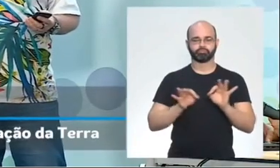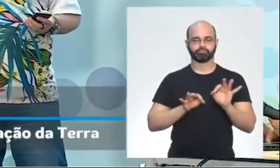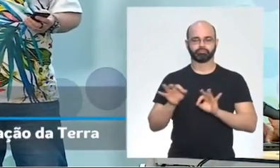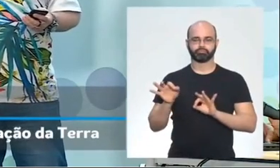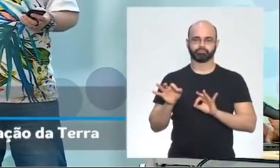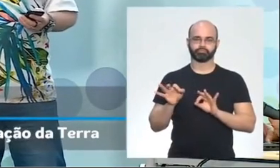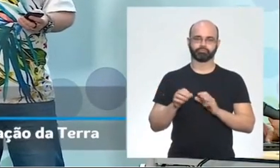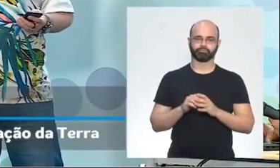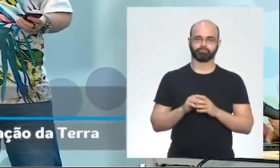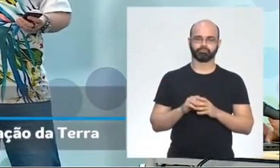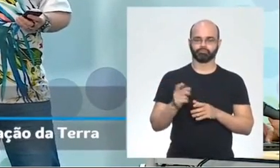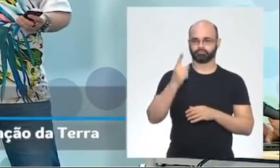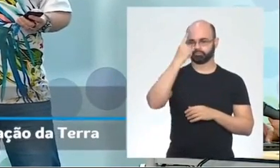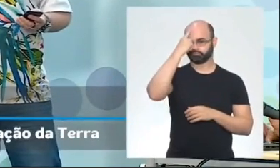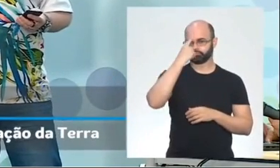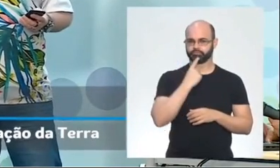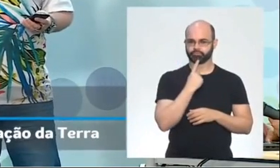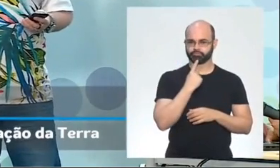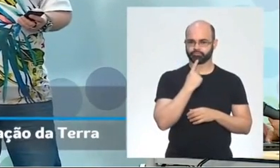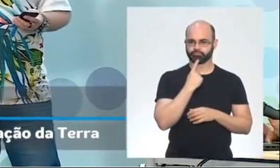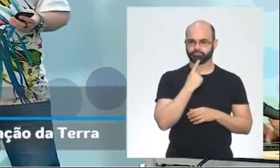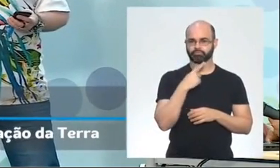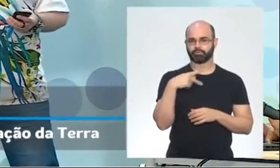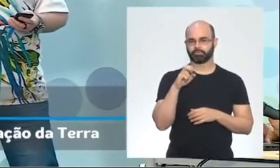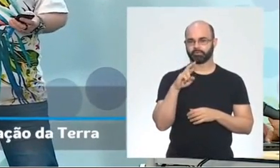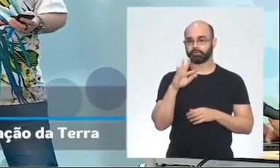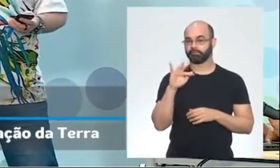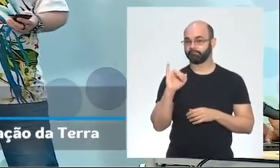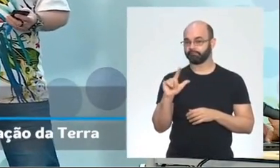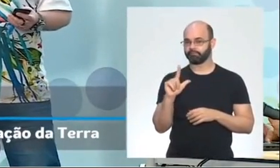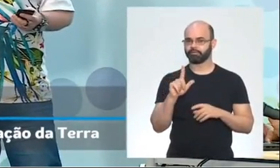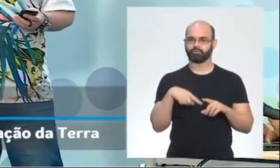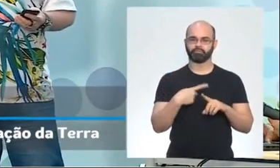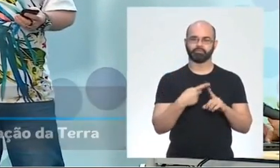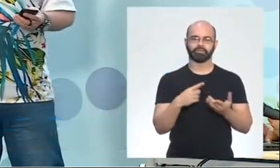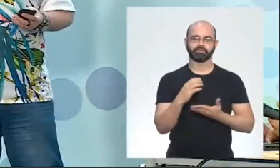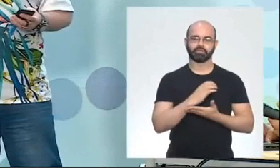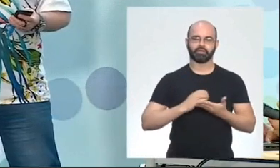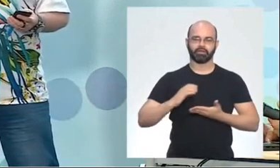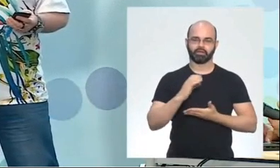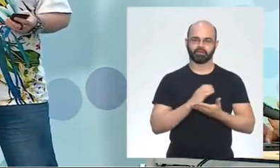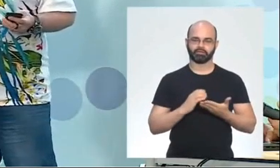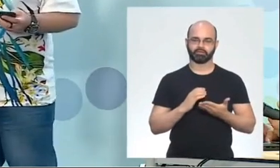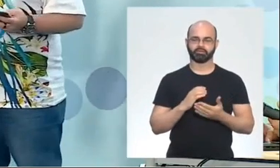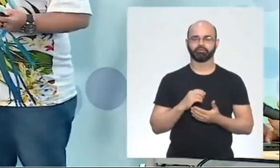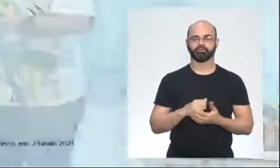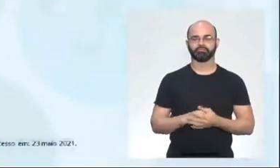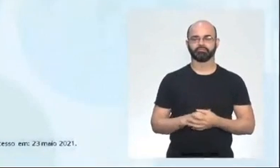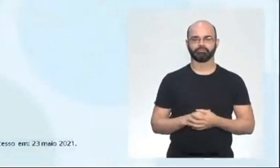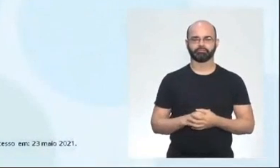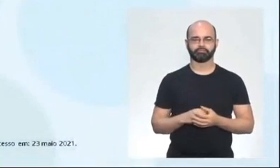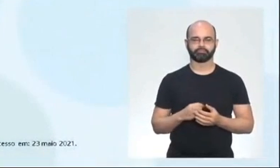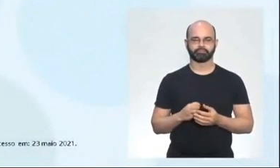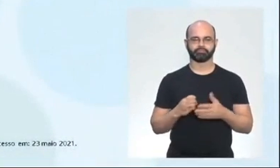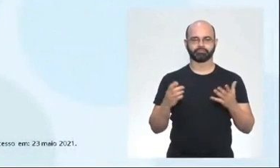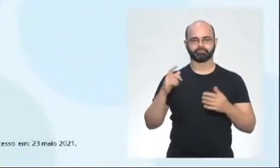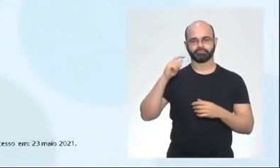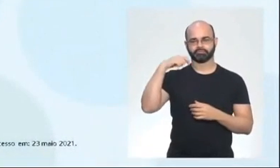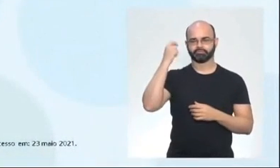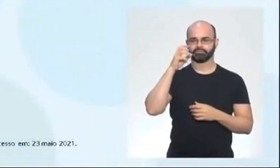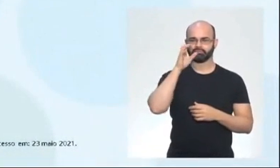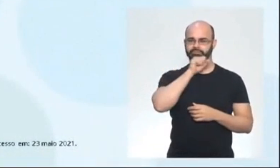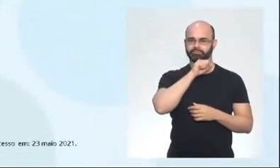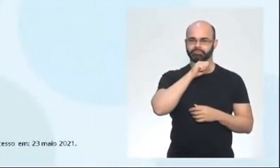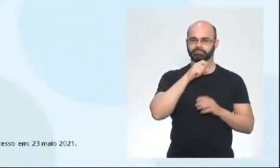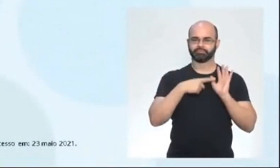questão aí do perfil com a carta topográfica, tá certo? Vamos lá para a próxima tela, que aí nós temos um vídeo rapidinho para